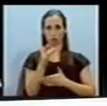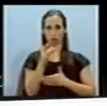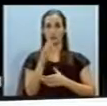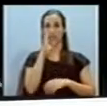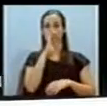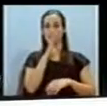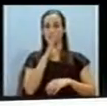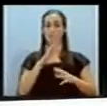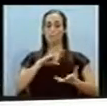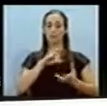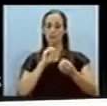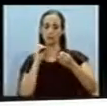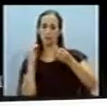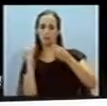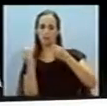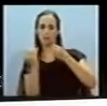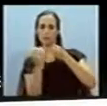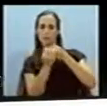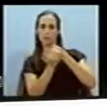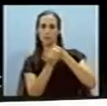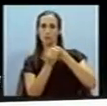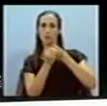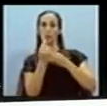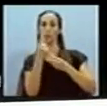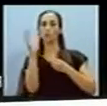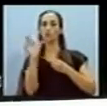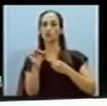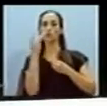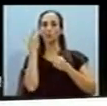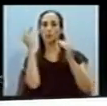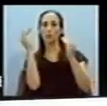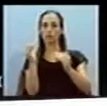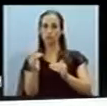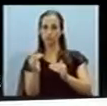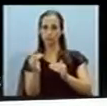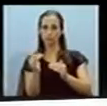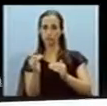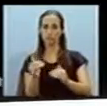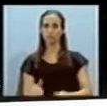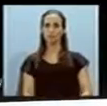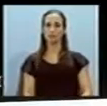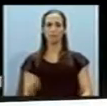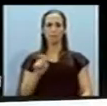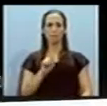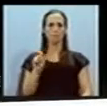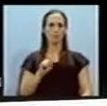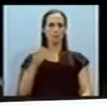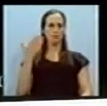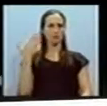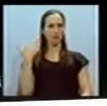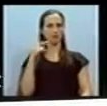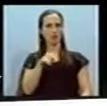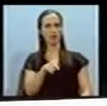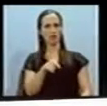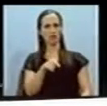frente de uma estrela, há uma perda de 1%, mais ou menos, do seu brilho. Ora, há uns meses, esta estrela disse,